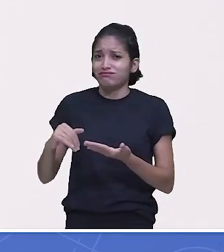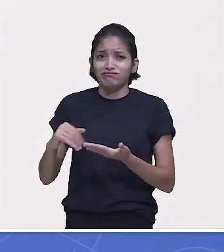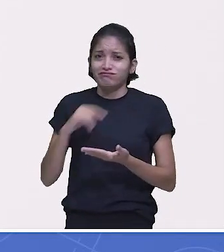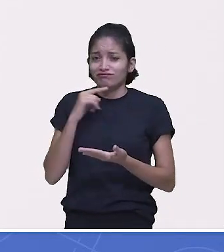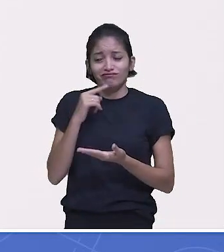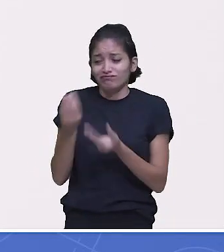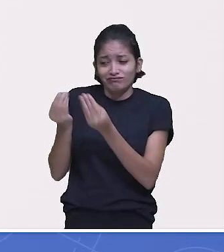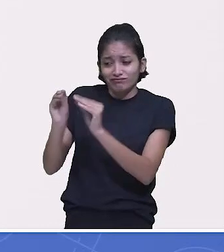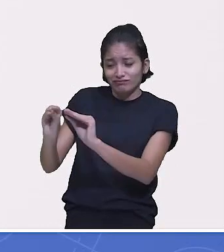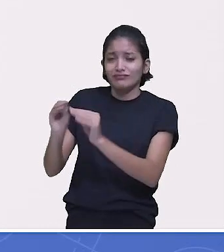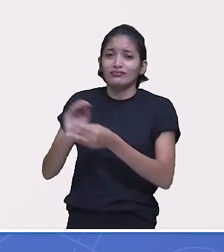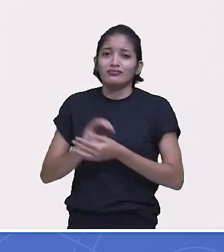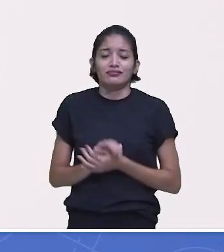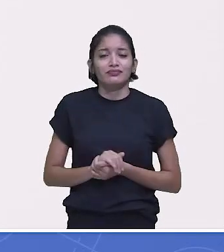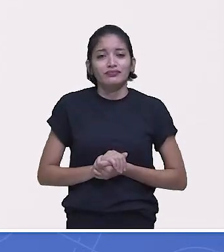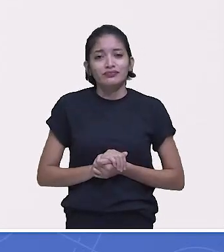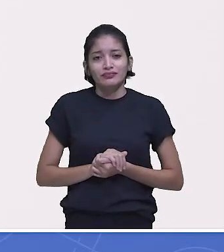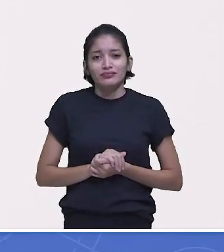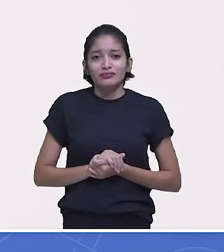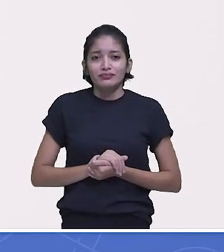fora. Mas vamos lá, então?